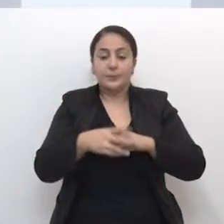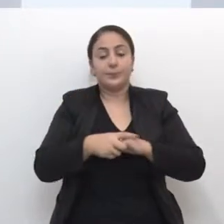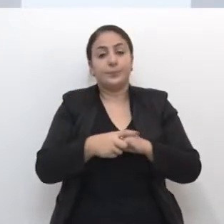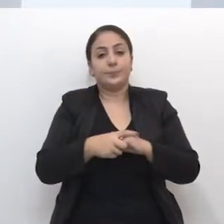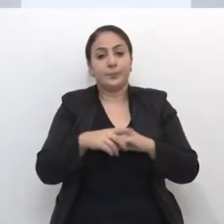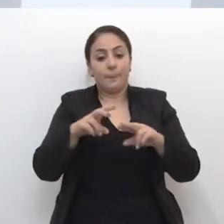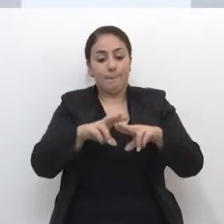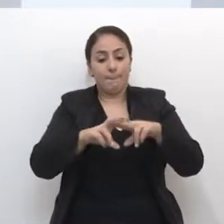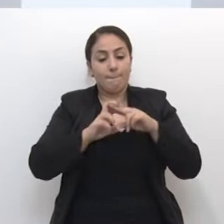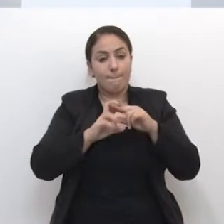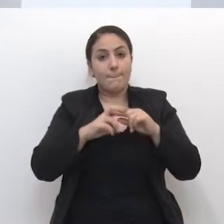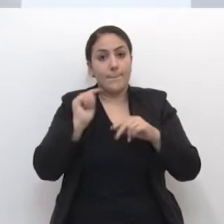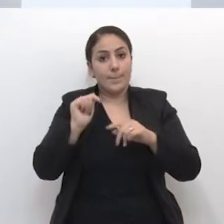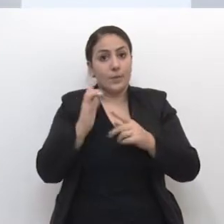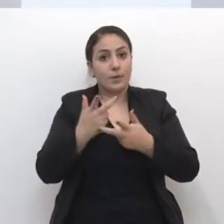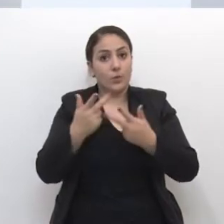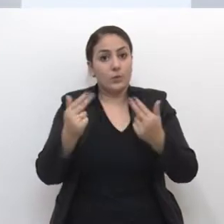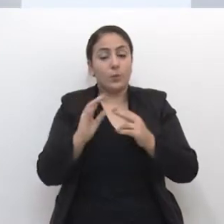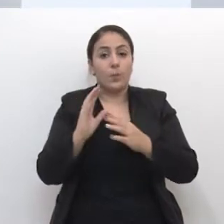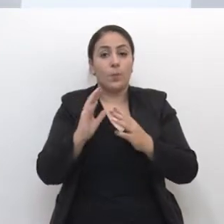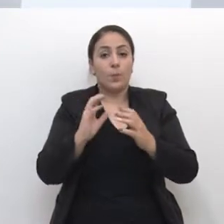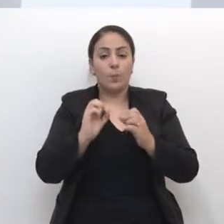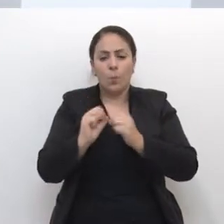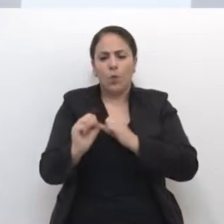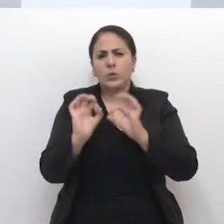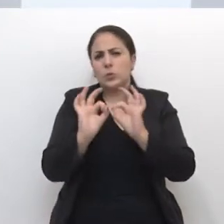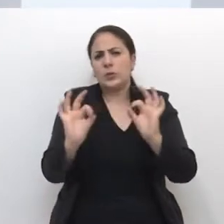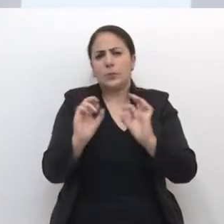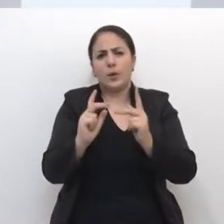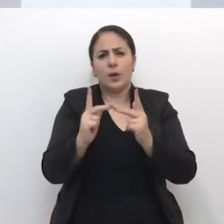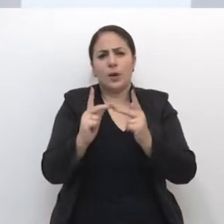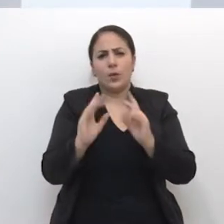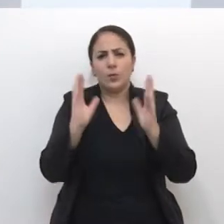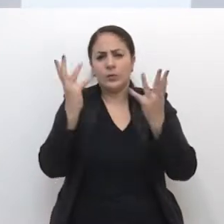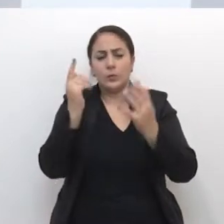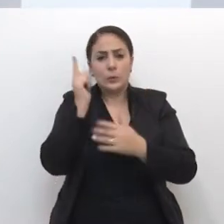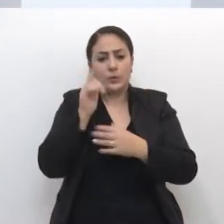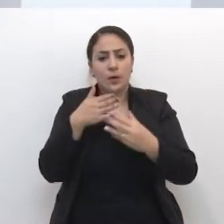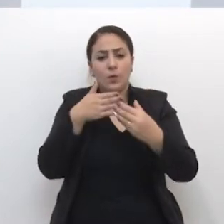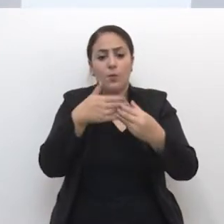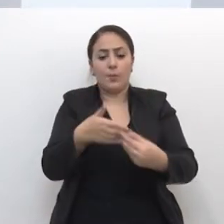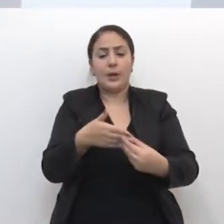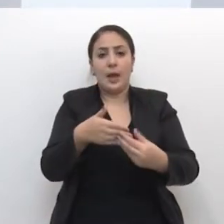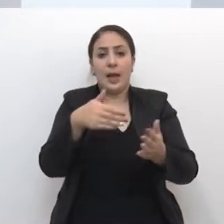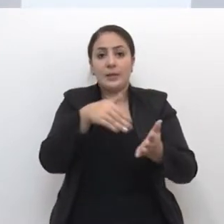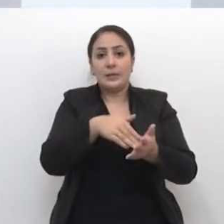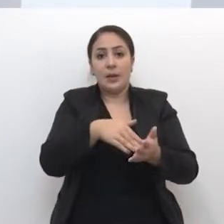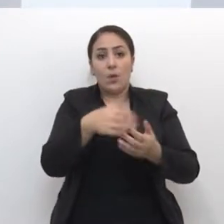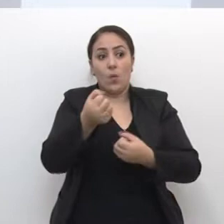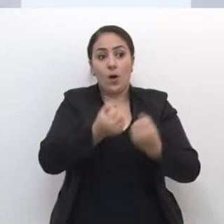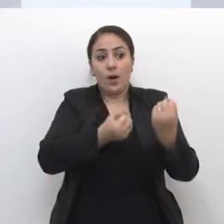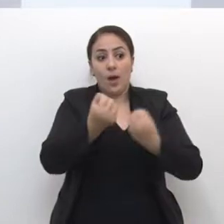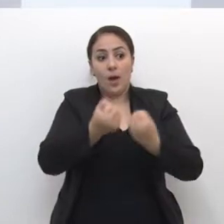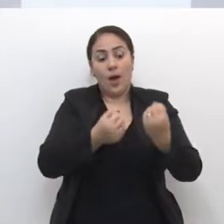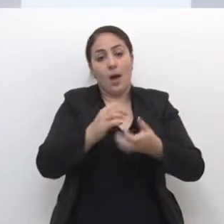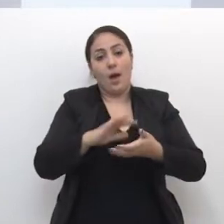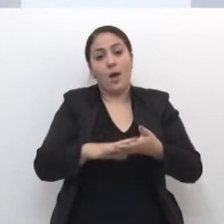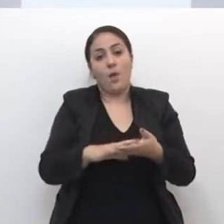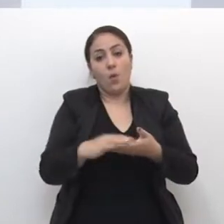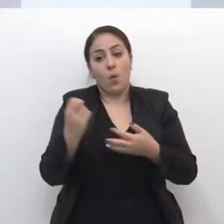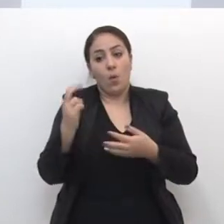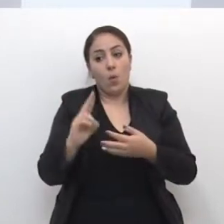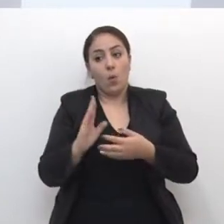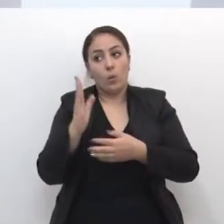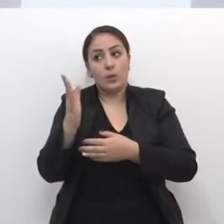violência. Então, essas medidas podem ser desde o simples fato de acompanhar ela até o carro, de acompanhar ela